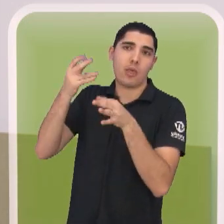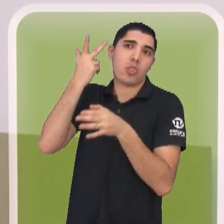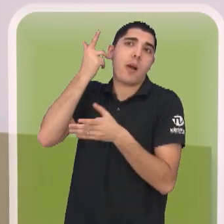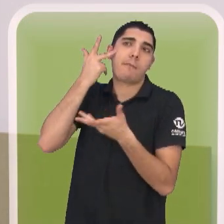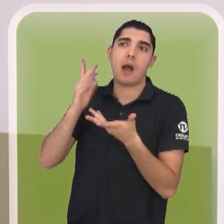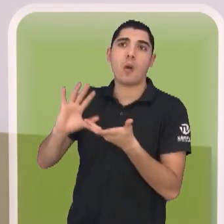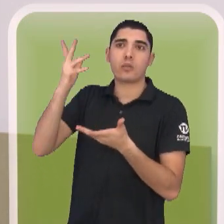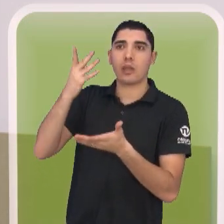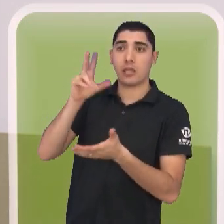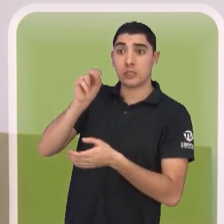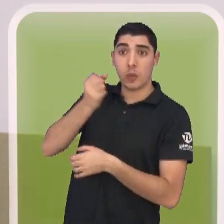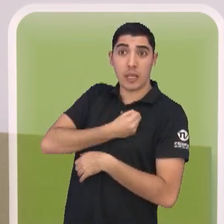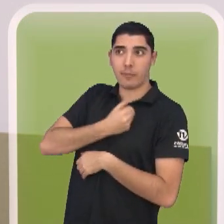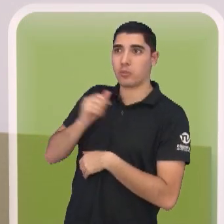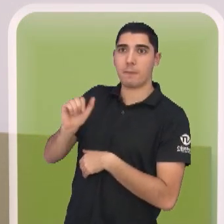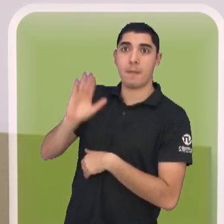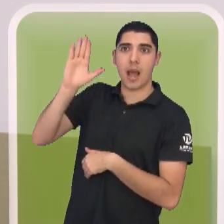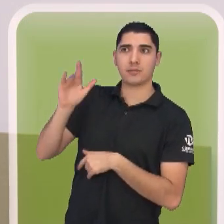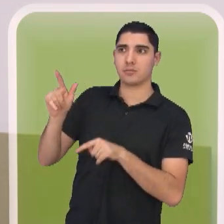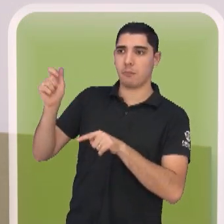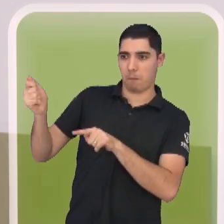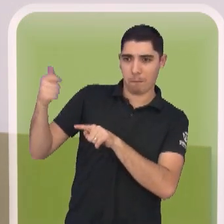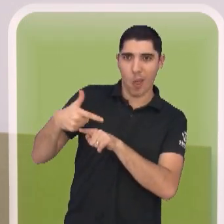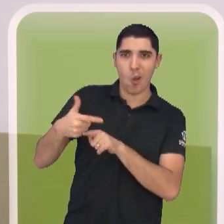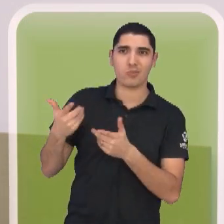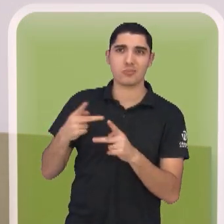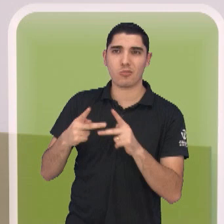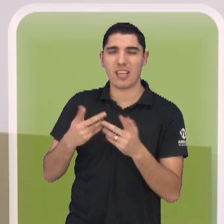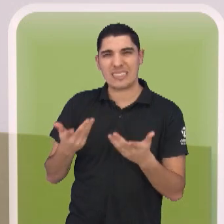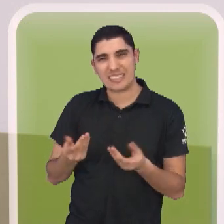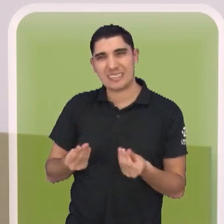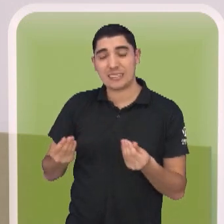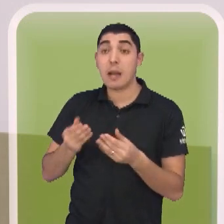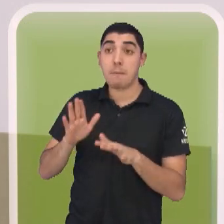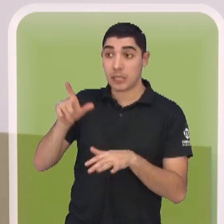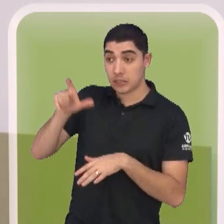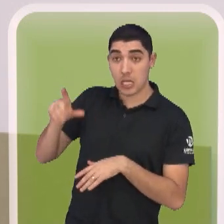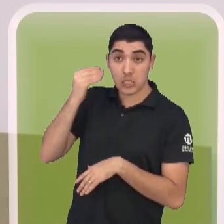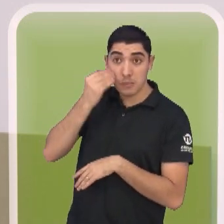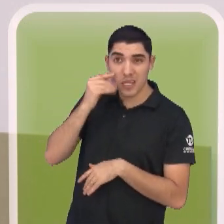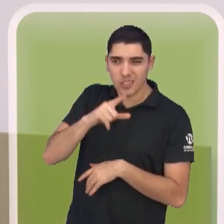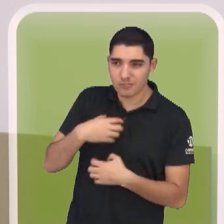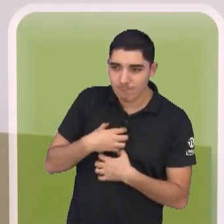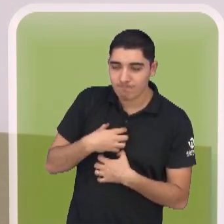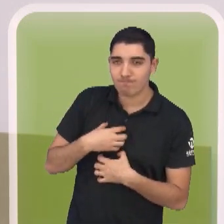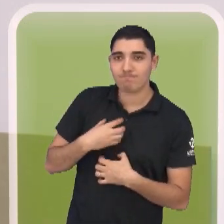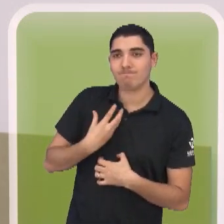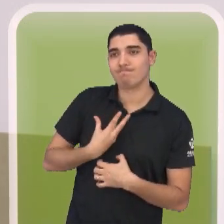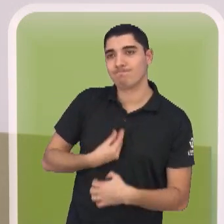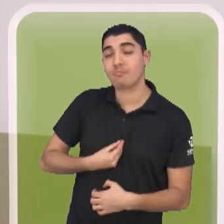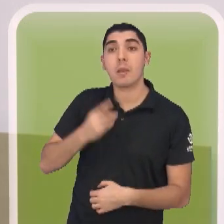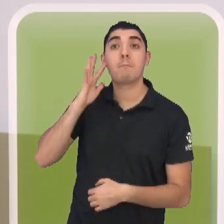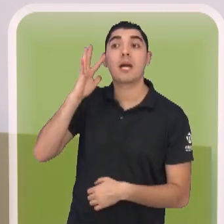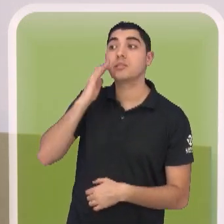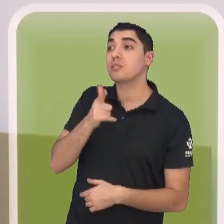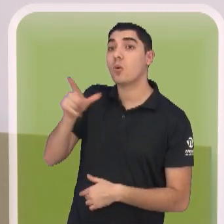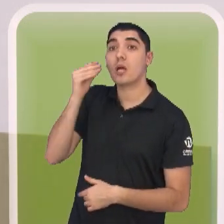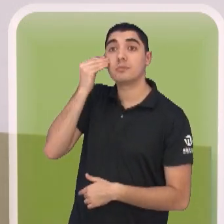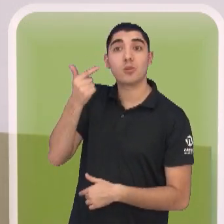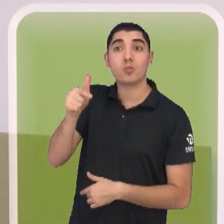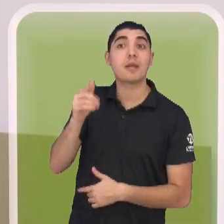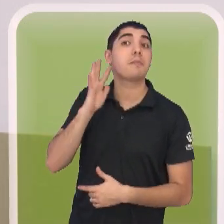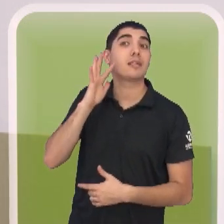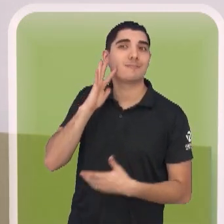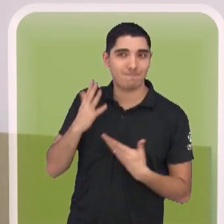então se para jogadores não experientes isso já pesa pros mais experientes pesa ainda mais então tem tudo